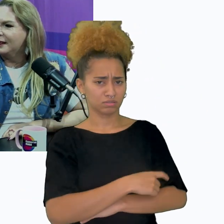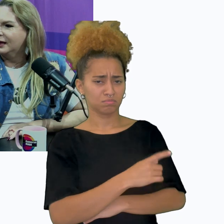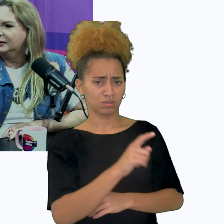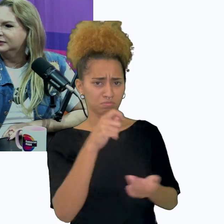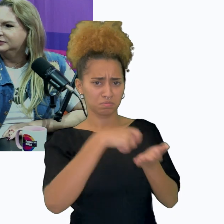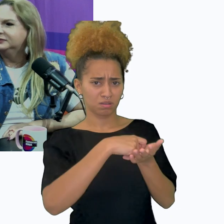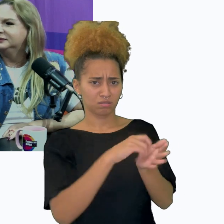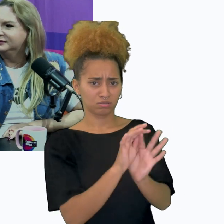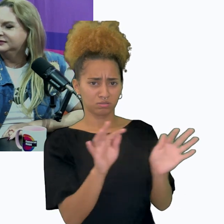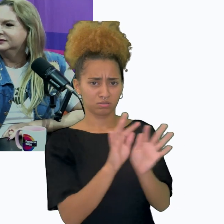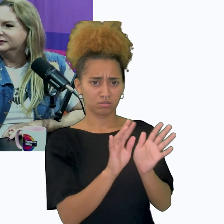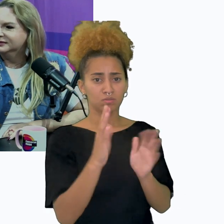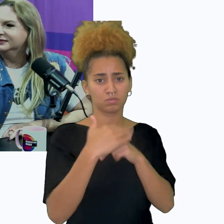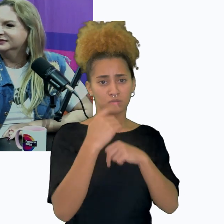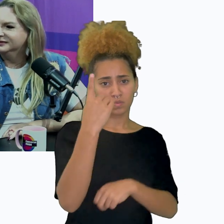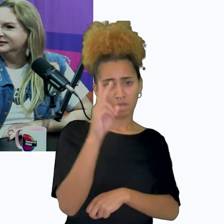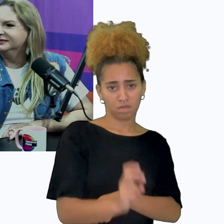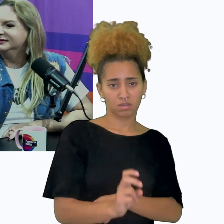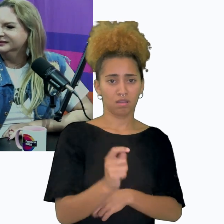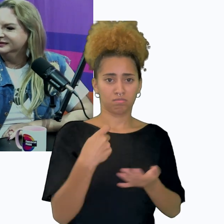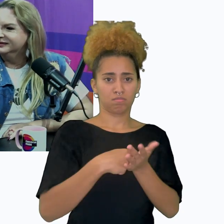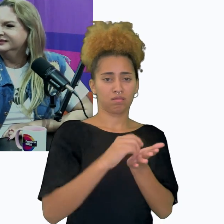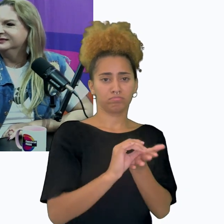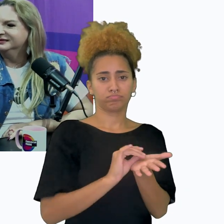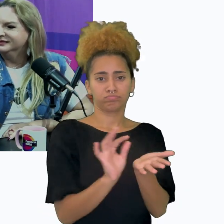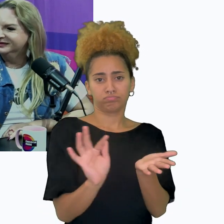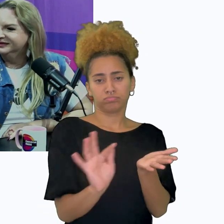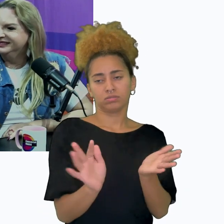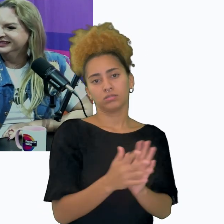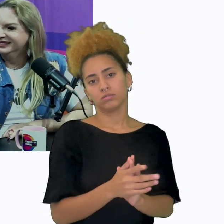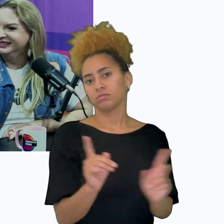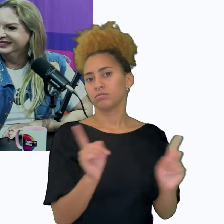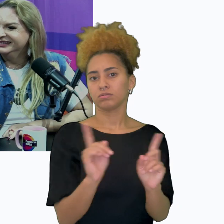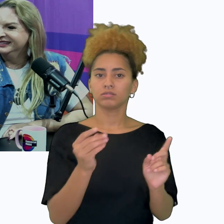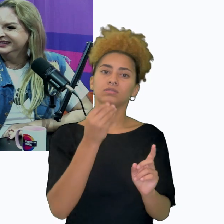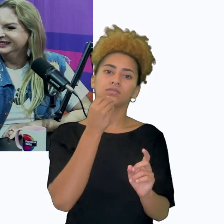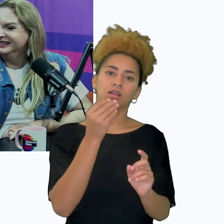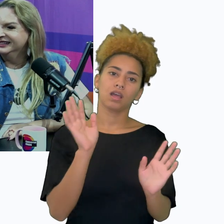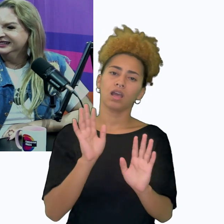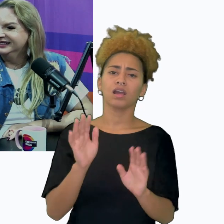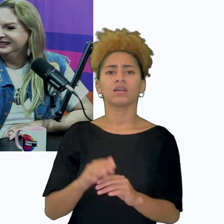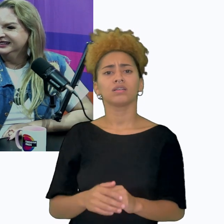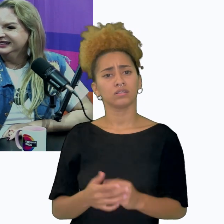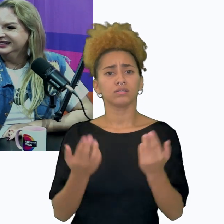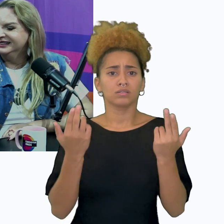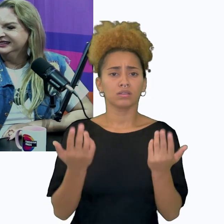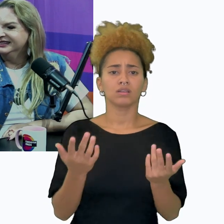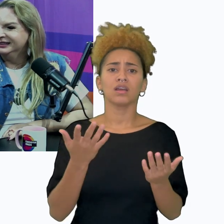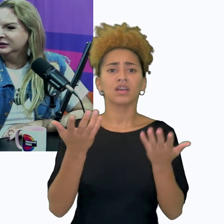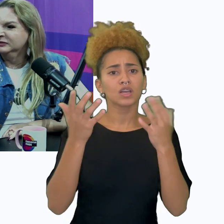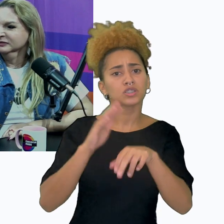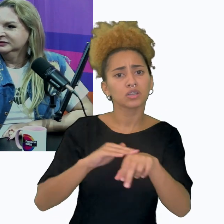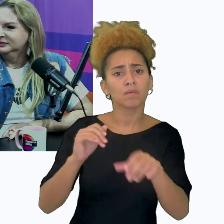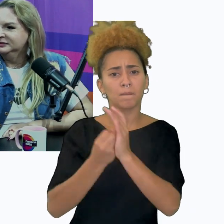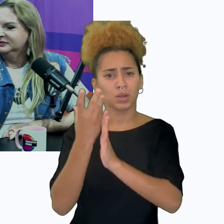aquele pra me pagar só isso. Tu me chamou uma vez no ano pra me pagar só isso. Não, meu, você tem que pagar o que tem. Fábio, ele não